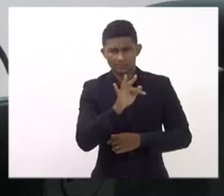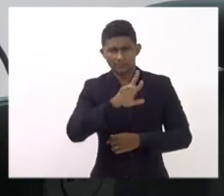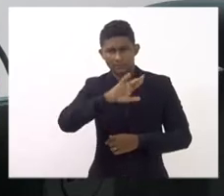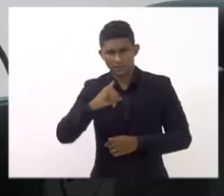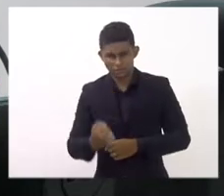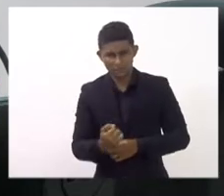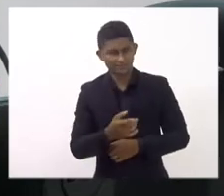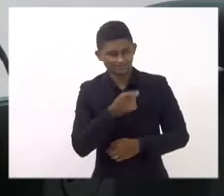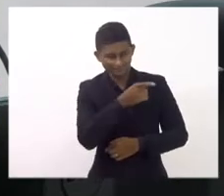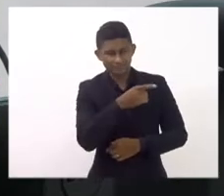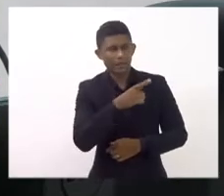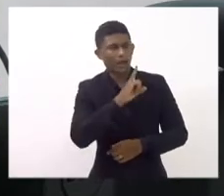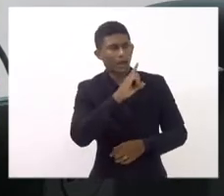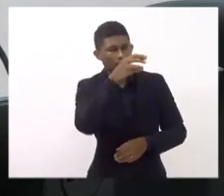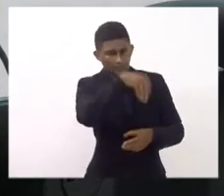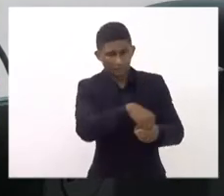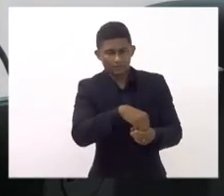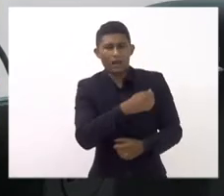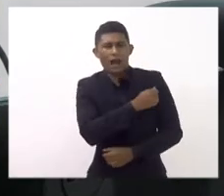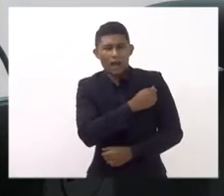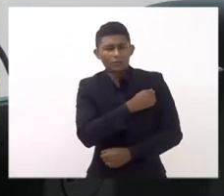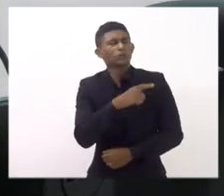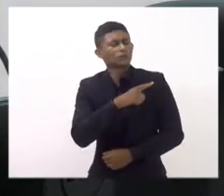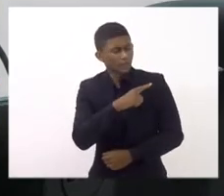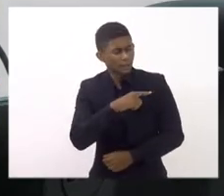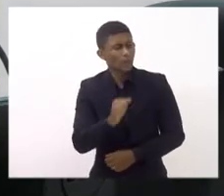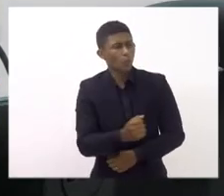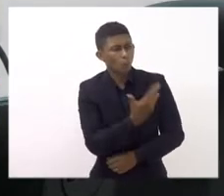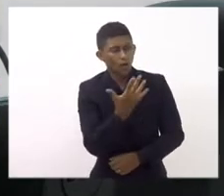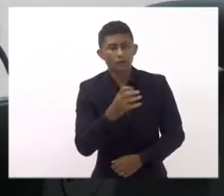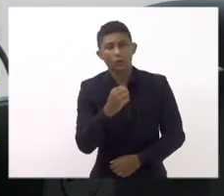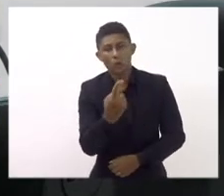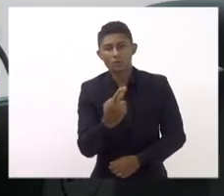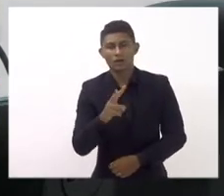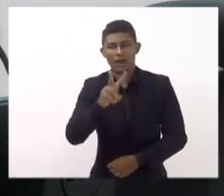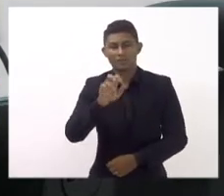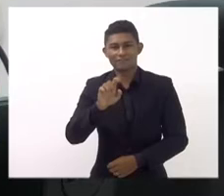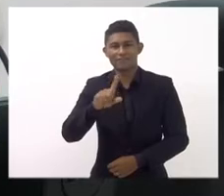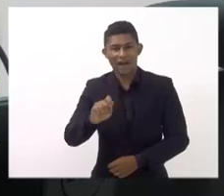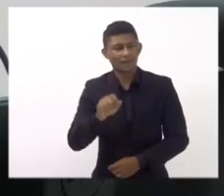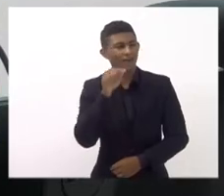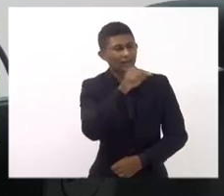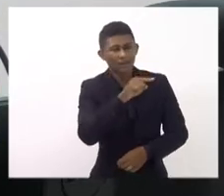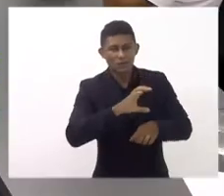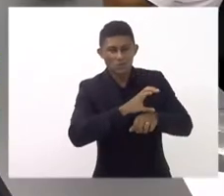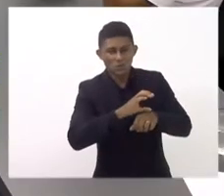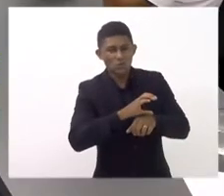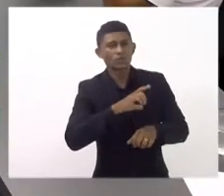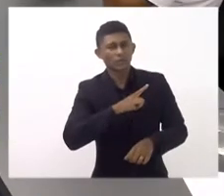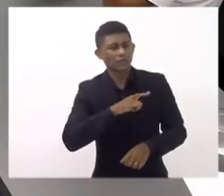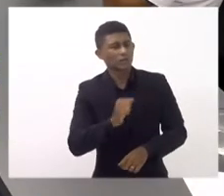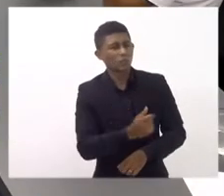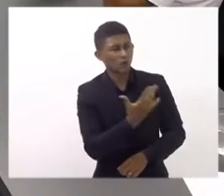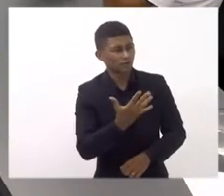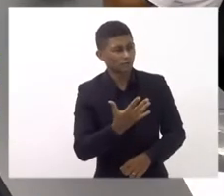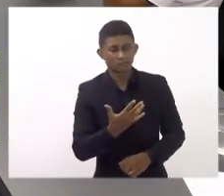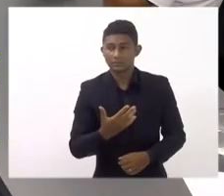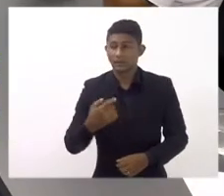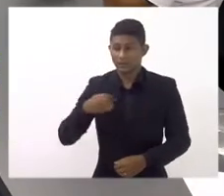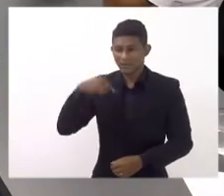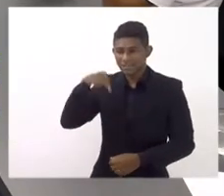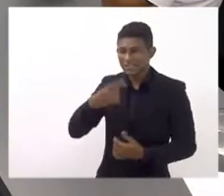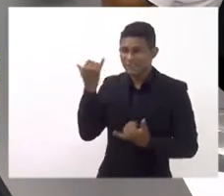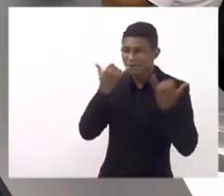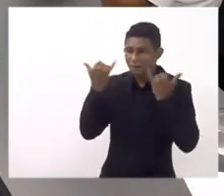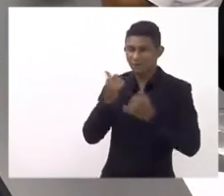a gente tem ou quantas vagas são oferecidas nos cursos subsequentes? O senhor tem essa informação? Eu não tenho aqui de pronto, mas eu tenho aqui daqui